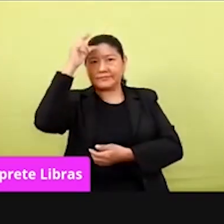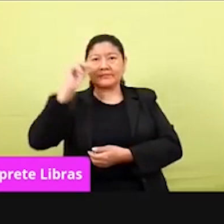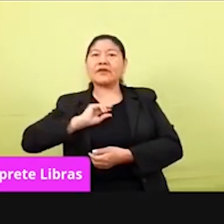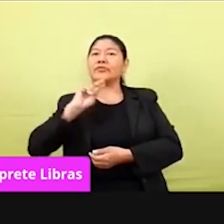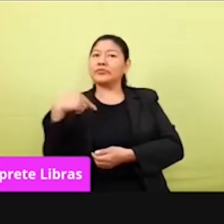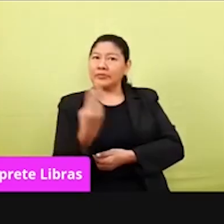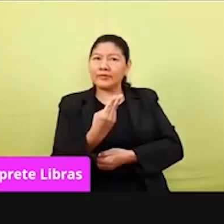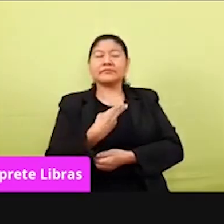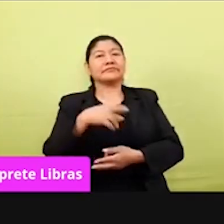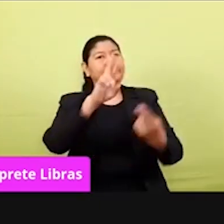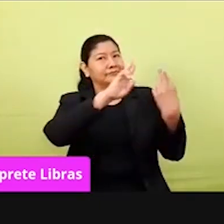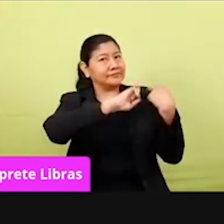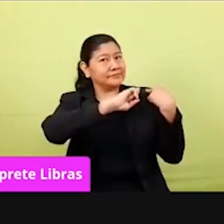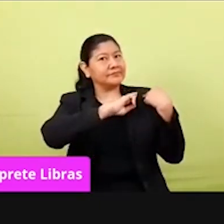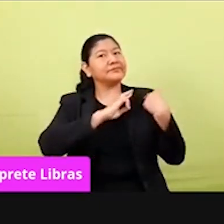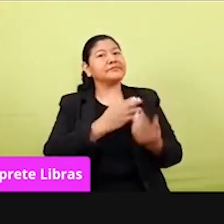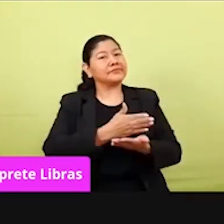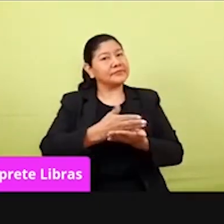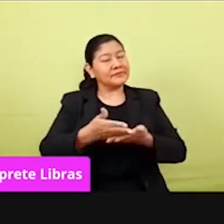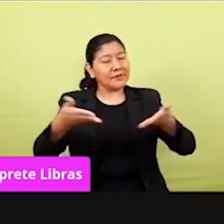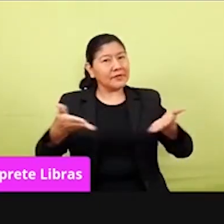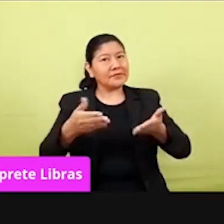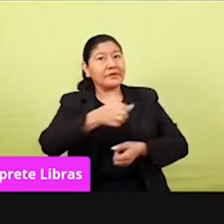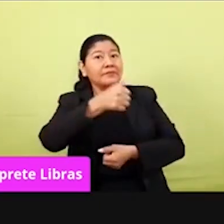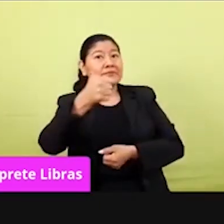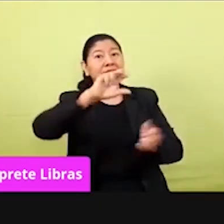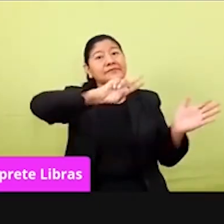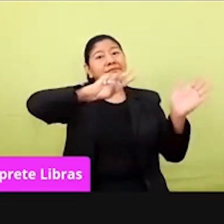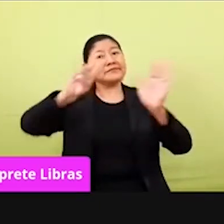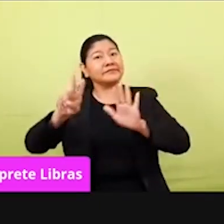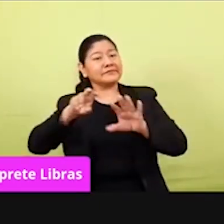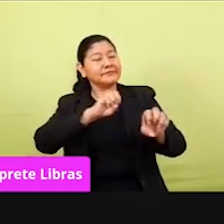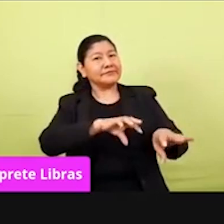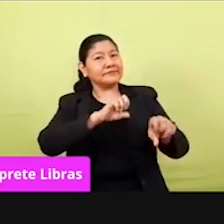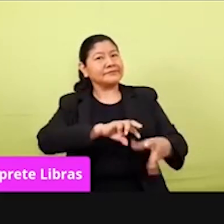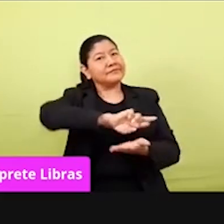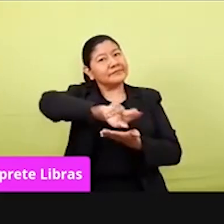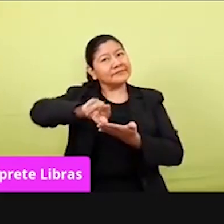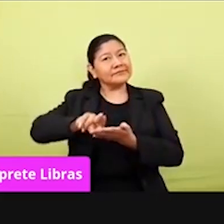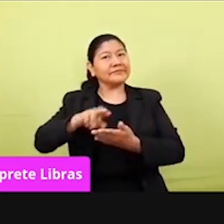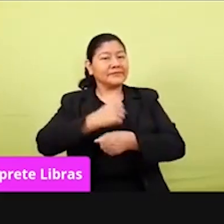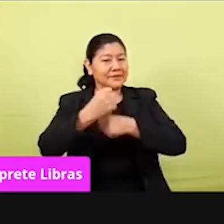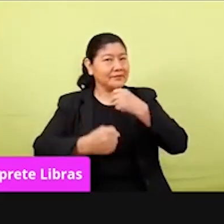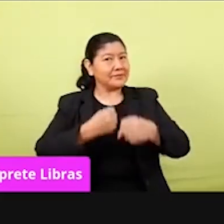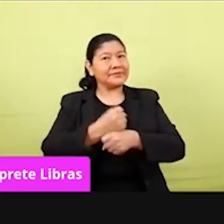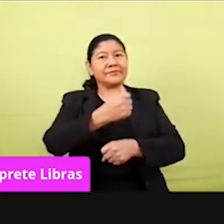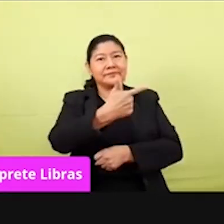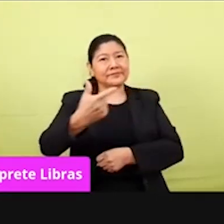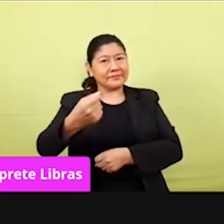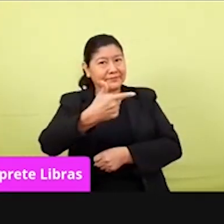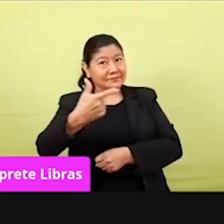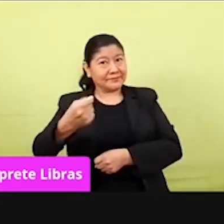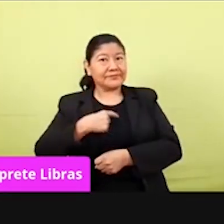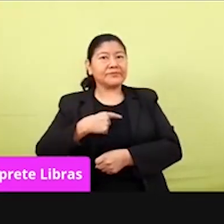Nossa divisão abrimos a primeira semana de Educação e Diversidade 2020,